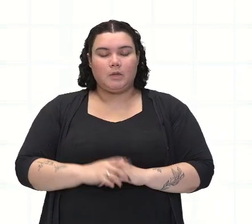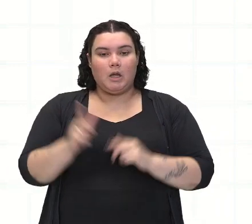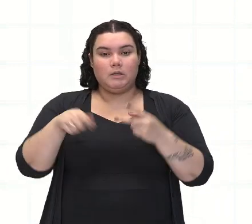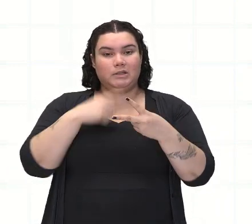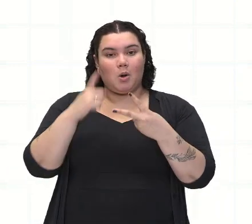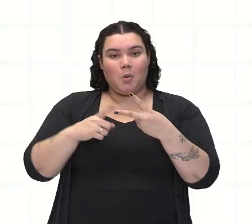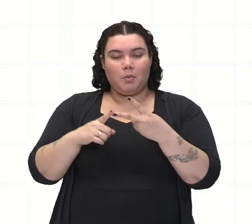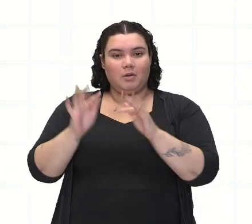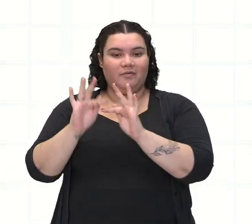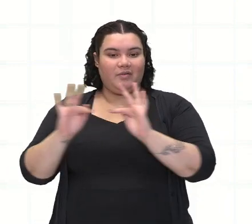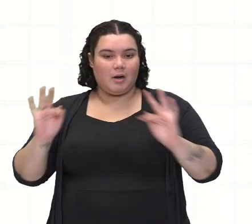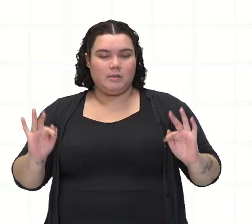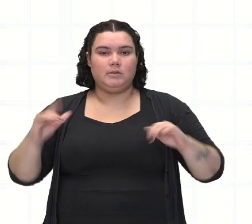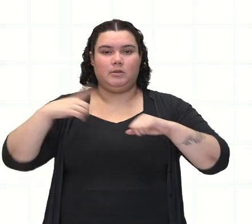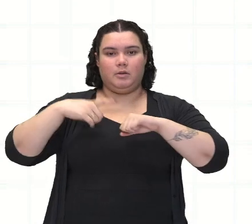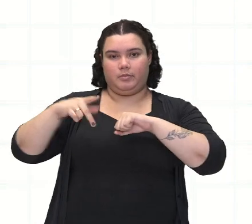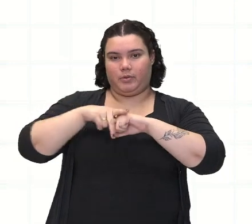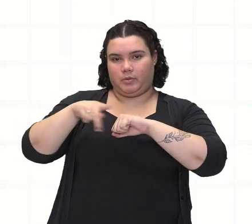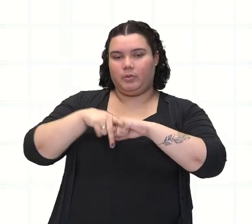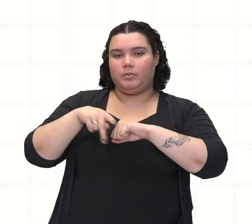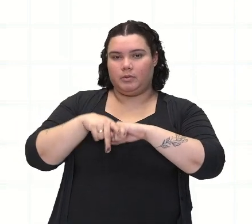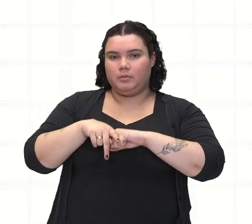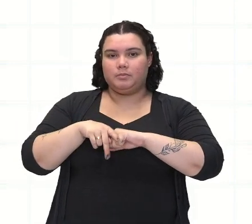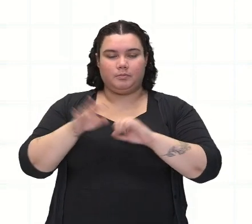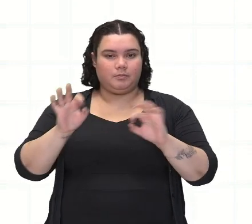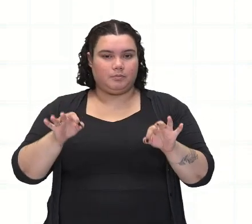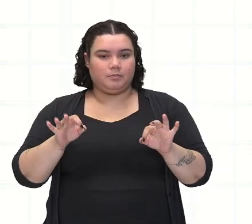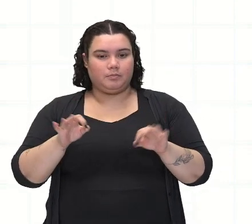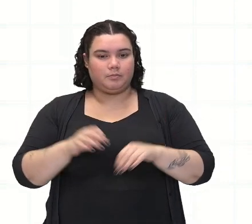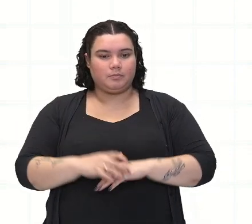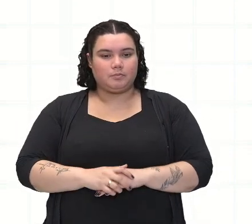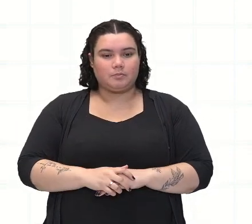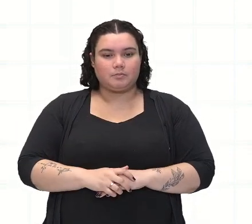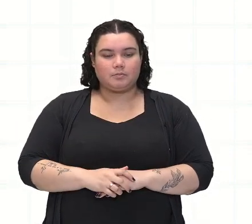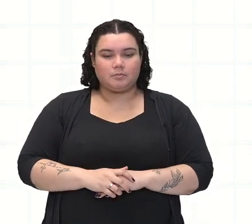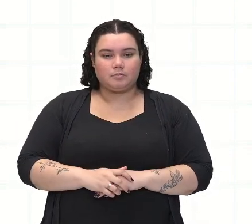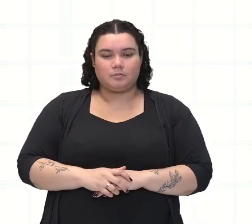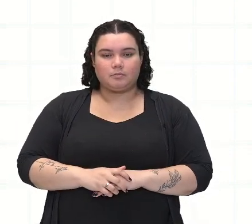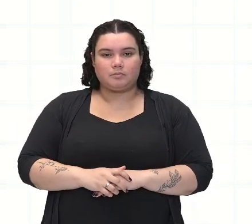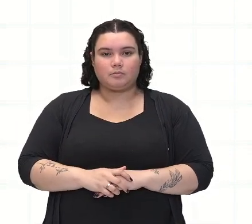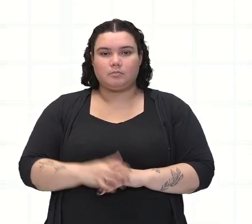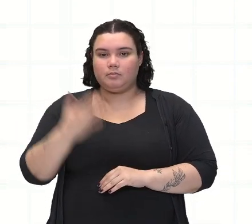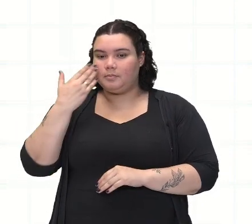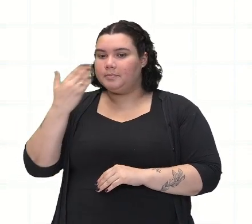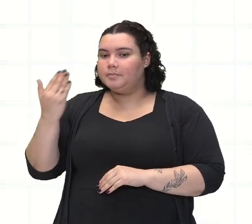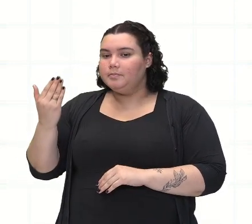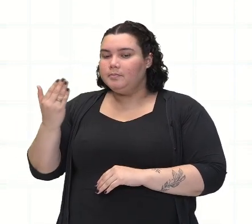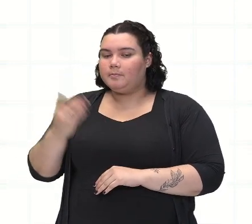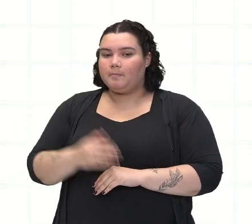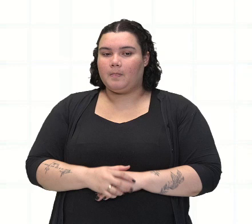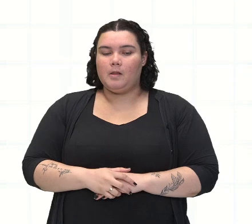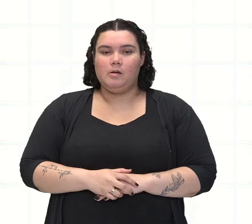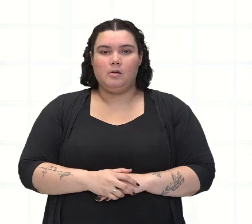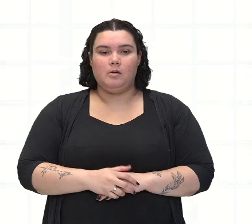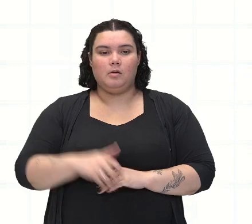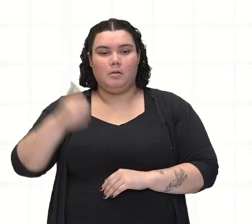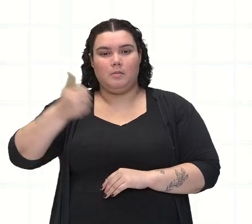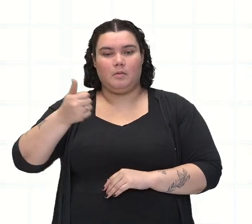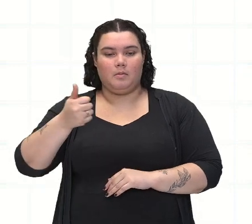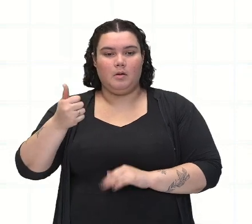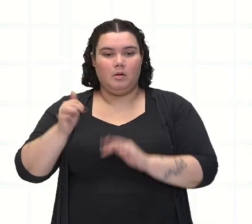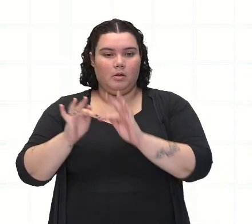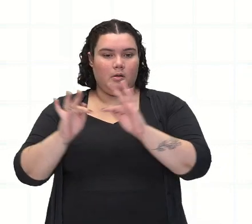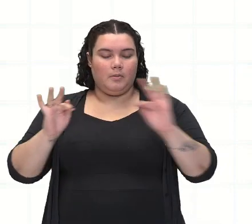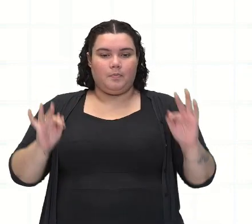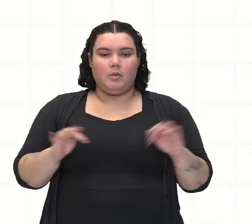depois colocando esse pronome substituindo a palavra que se repete. Então, olha só. Primeira oração.